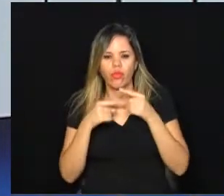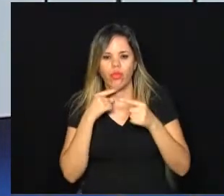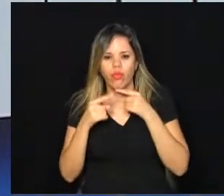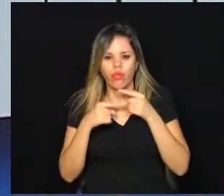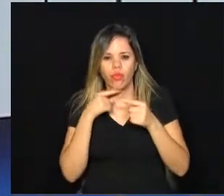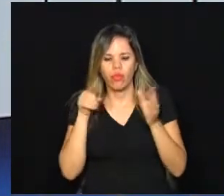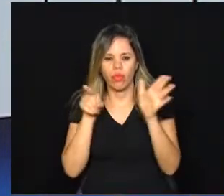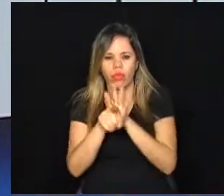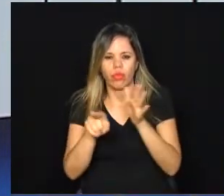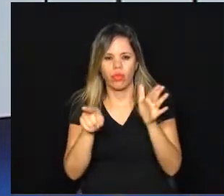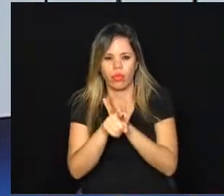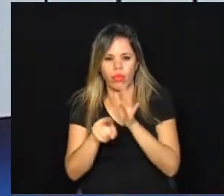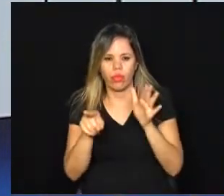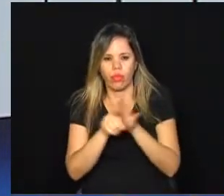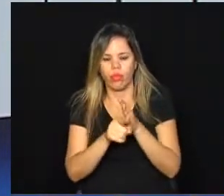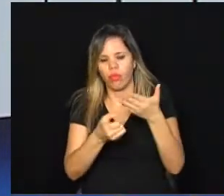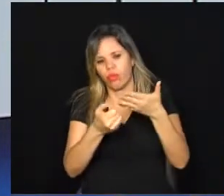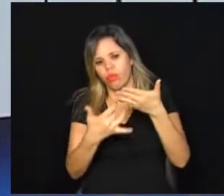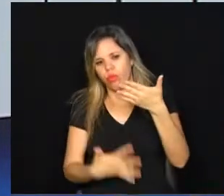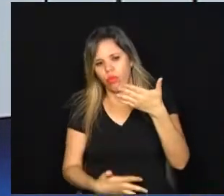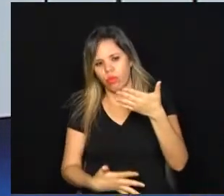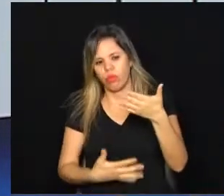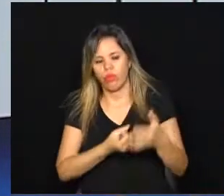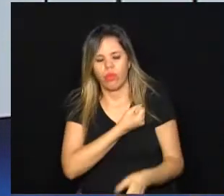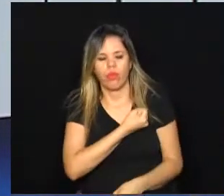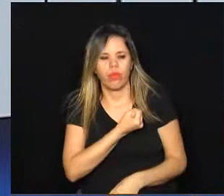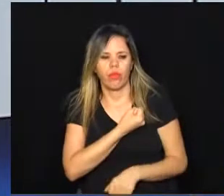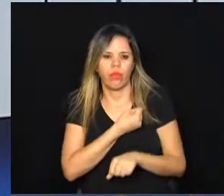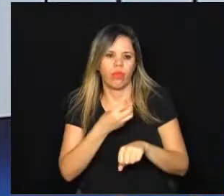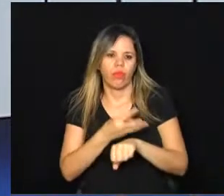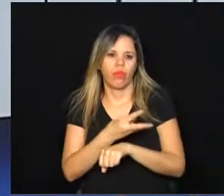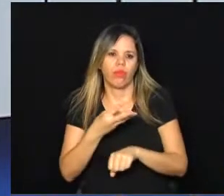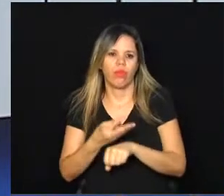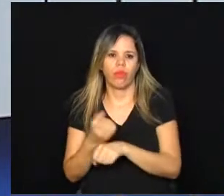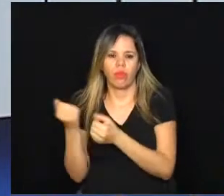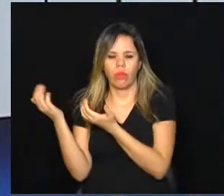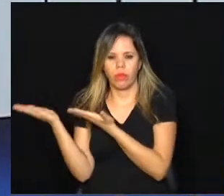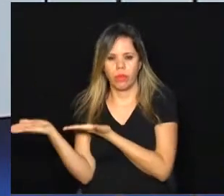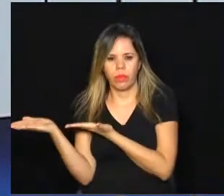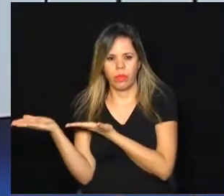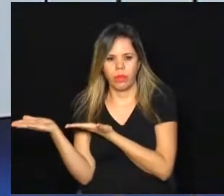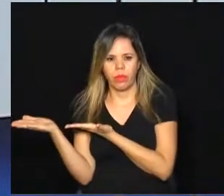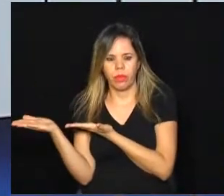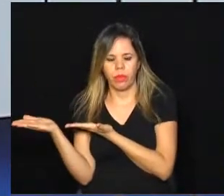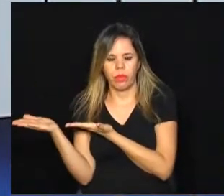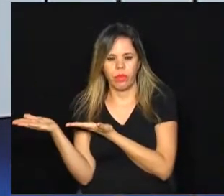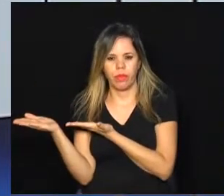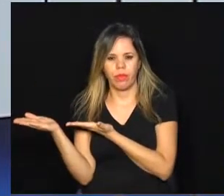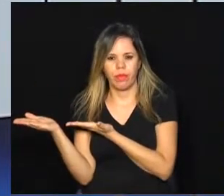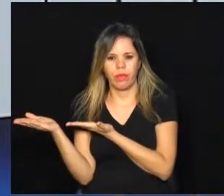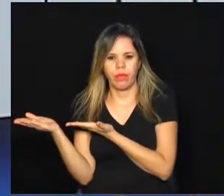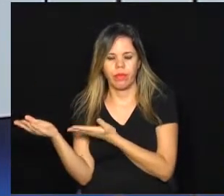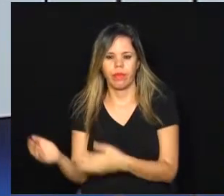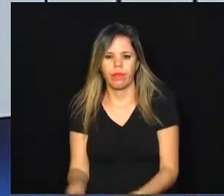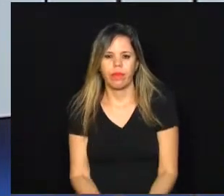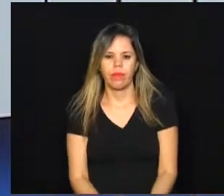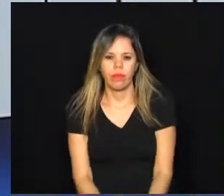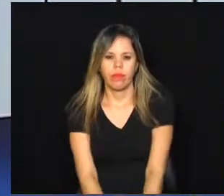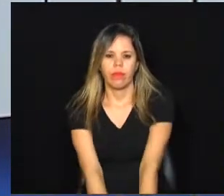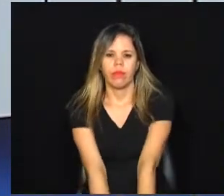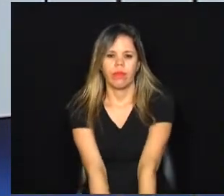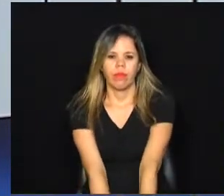sua pergunta, o seu comentário através do número do nosso WhatsApp que está aqui na sua tela. 19 é o nosso DDD,